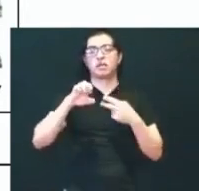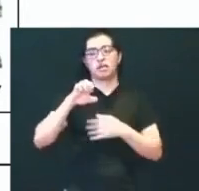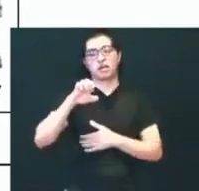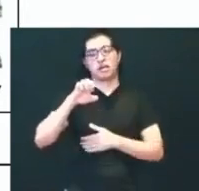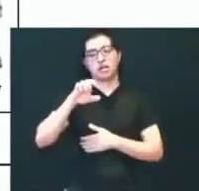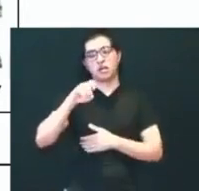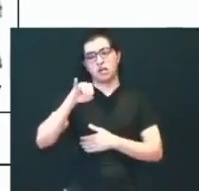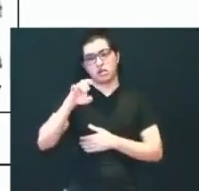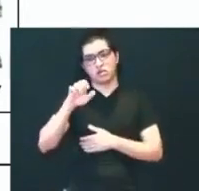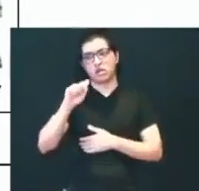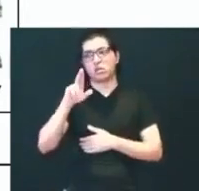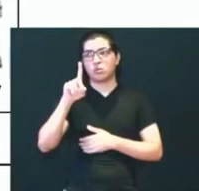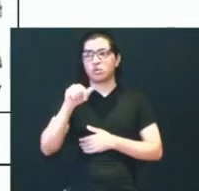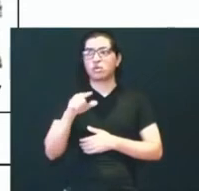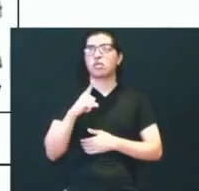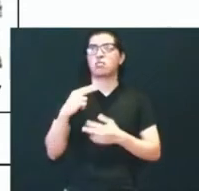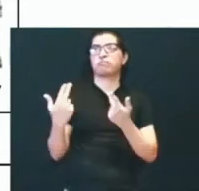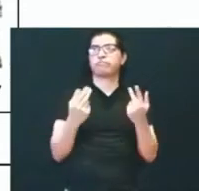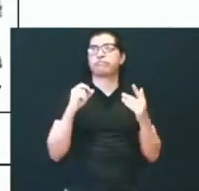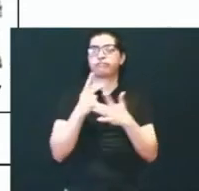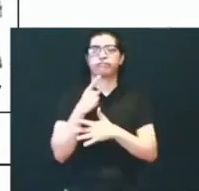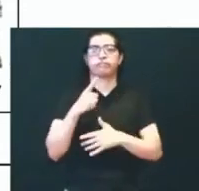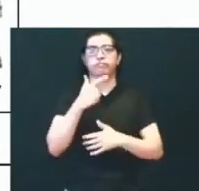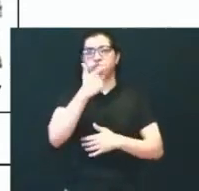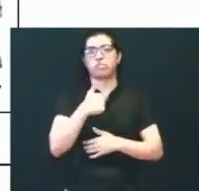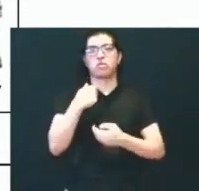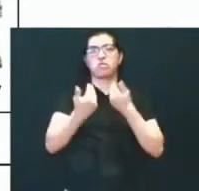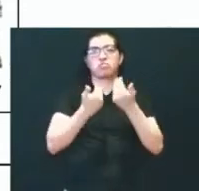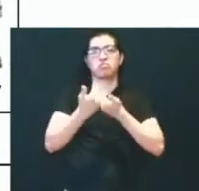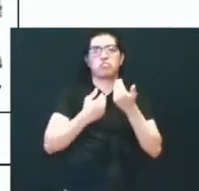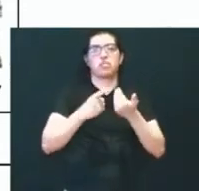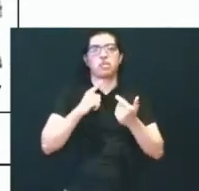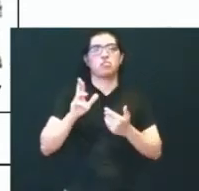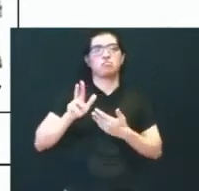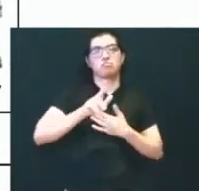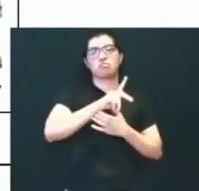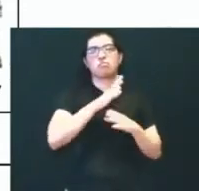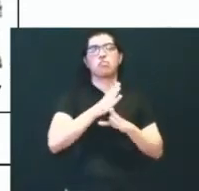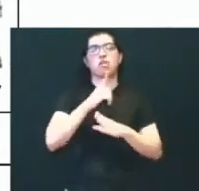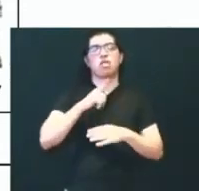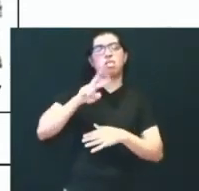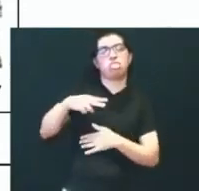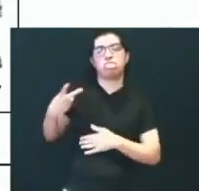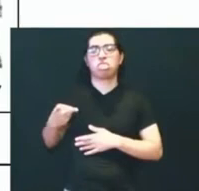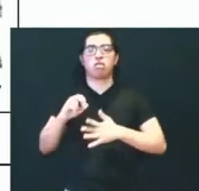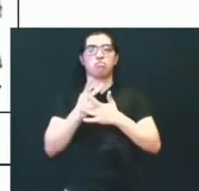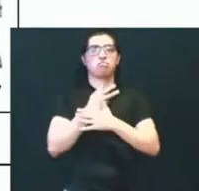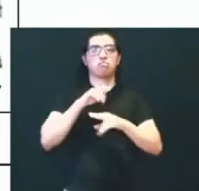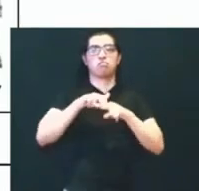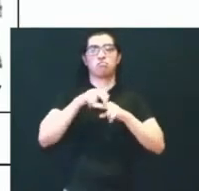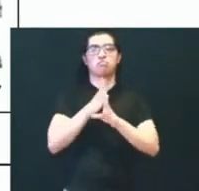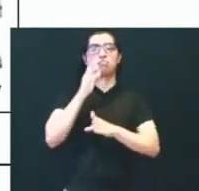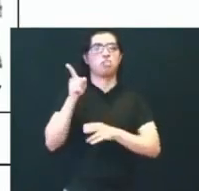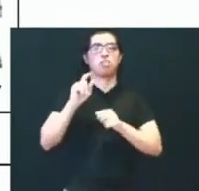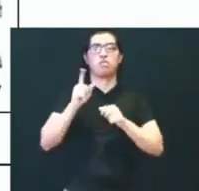também tem uma leucemia mieloide aguda. Por que eu fiz um tratamento e ele fez outro? Por que eu fiz o transplante e ele não fez? Porque